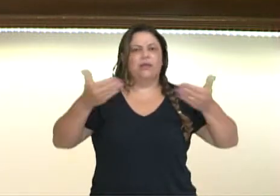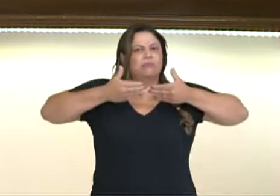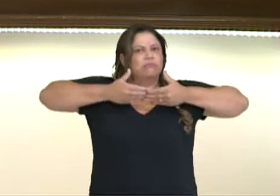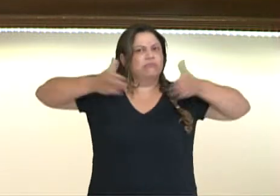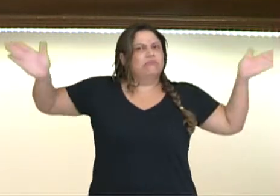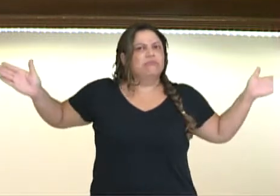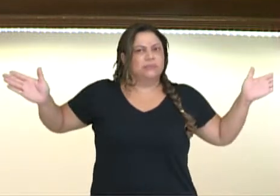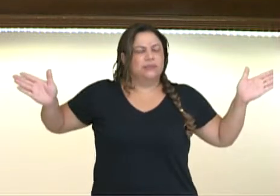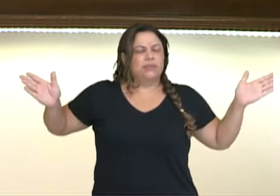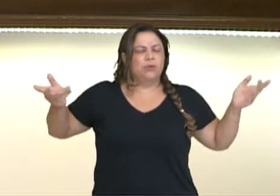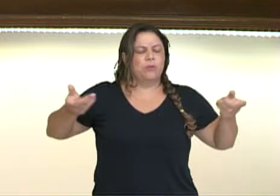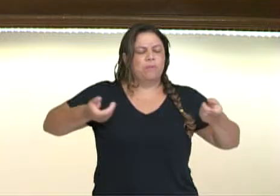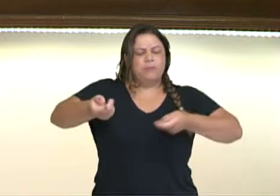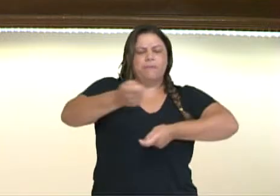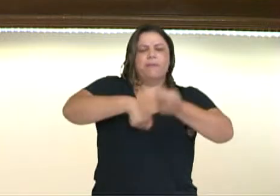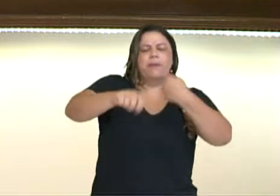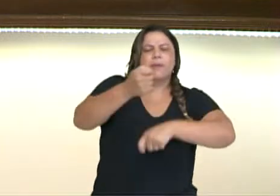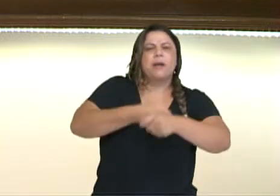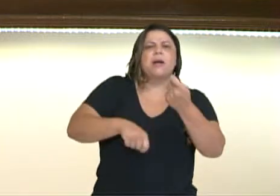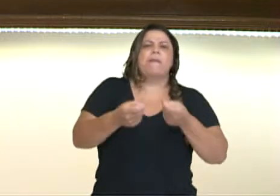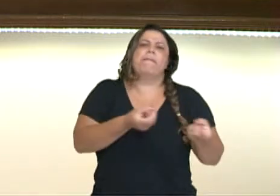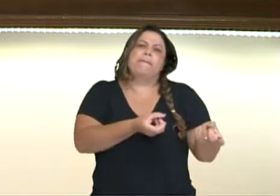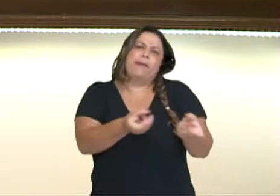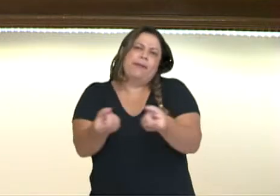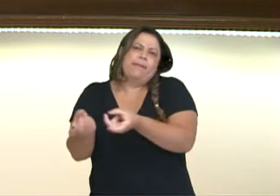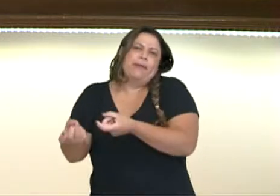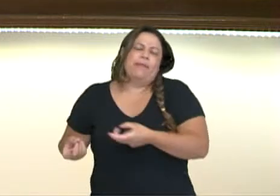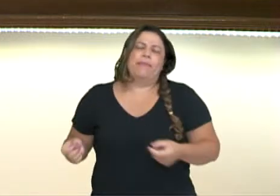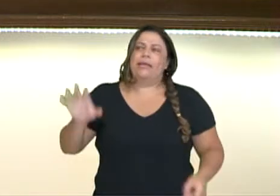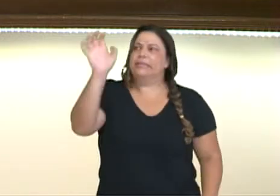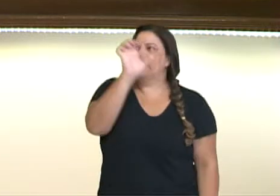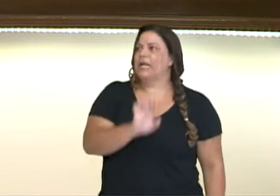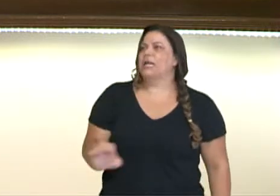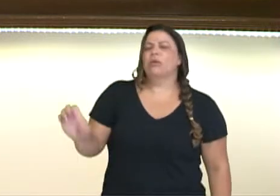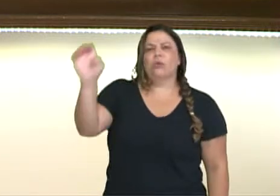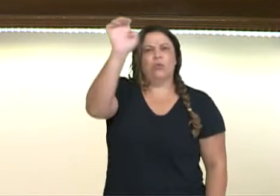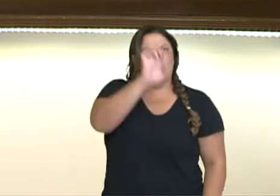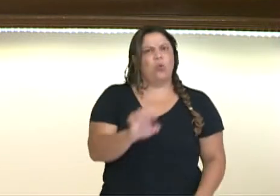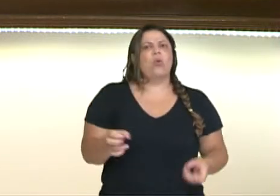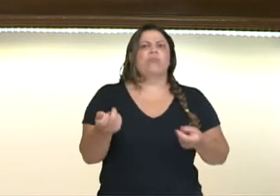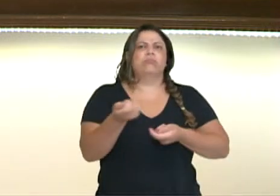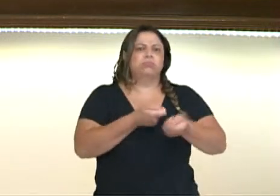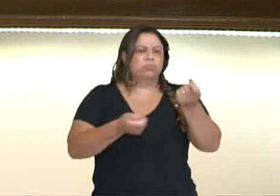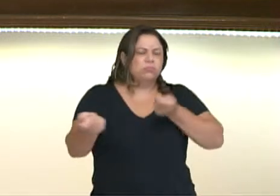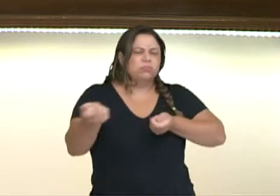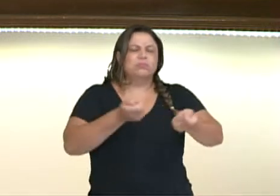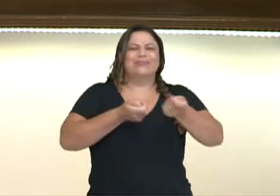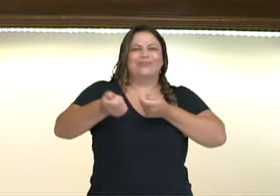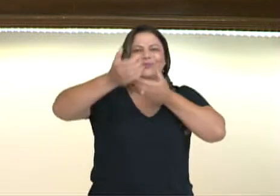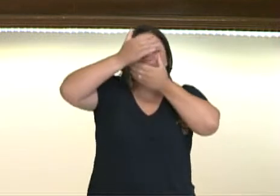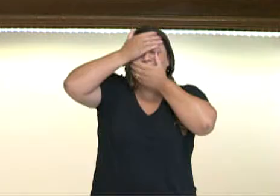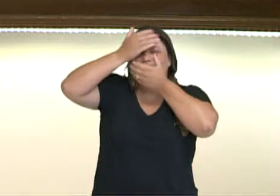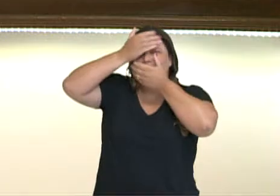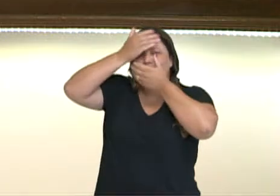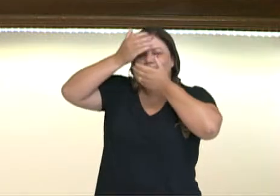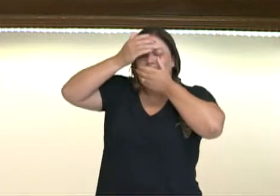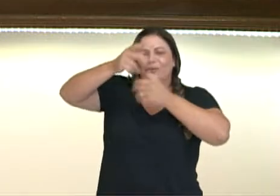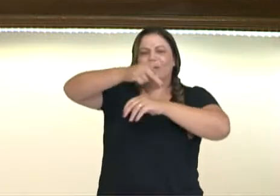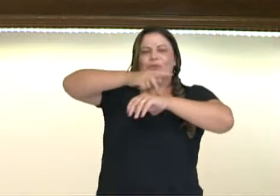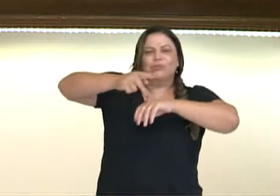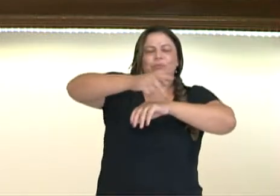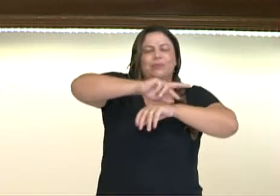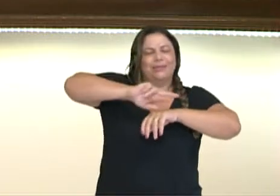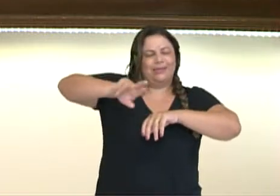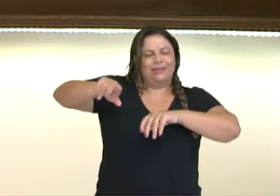que comerciantes da Europa começassem a ter comércio com pessoas do Oriente por conta desta